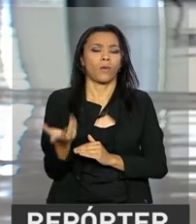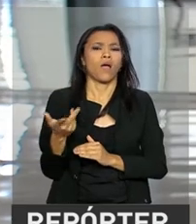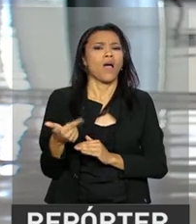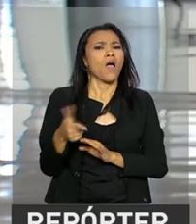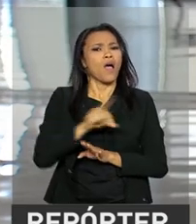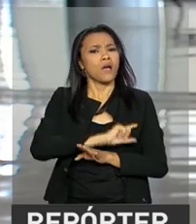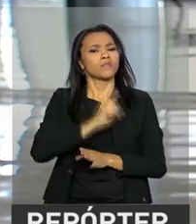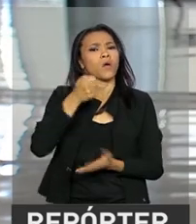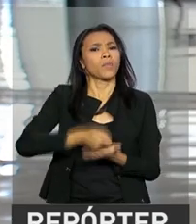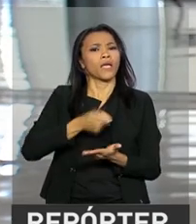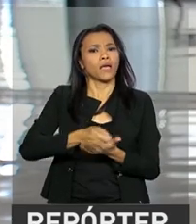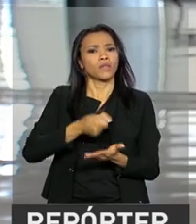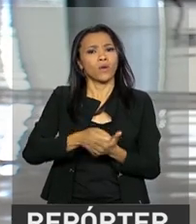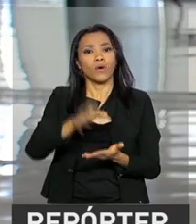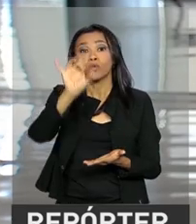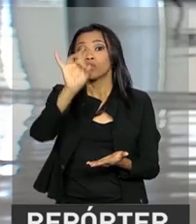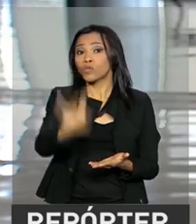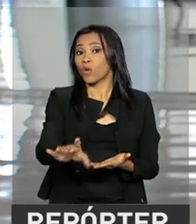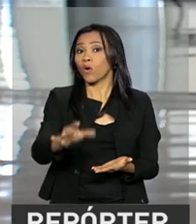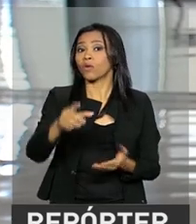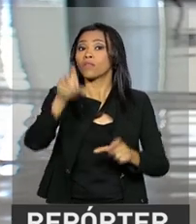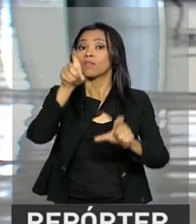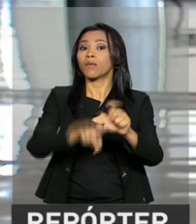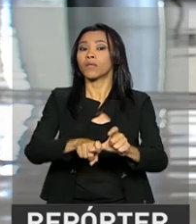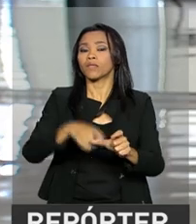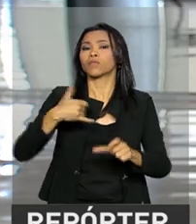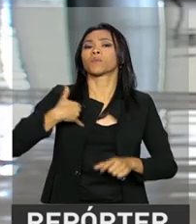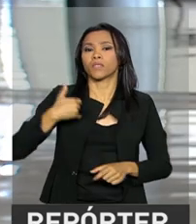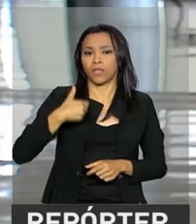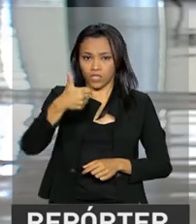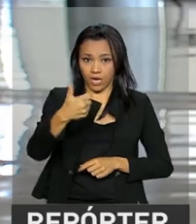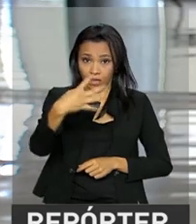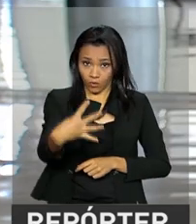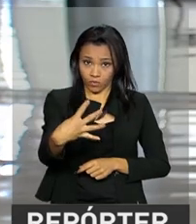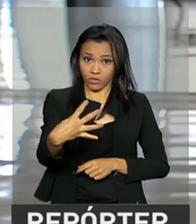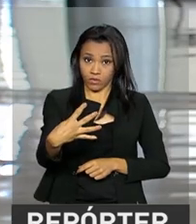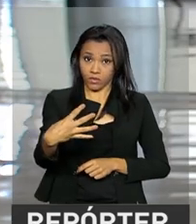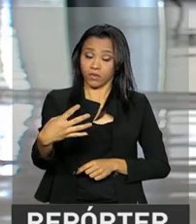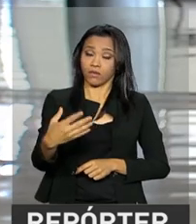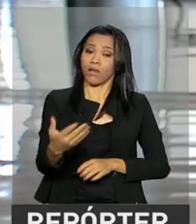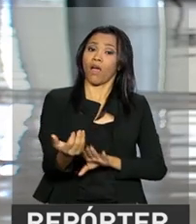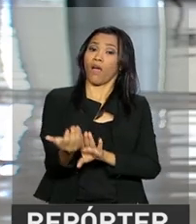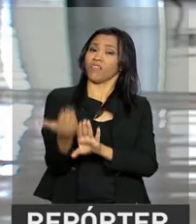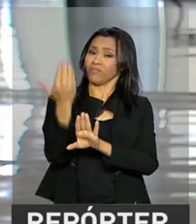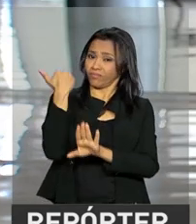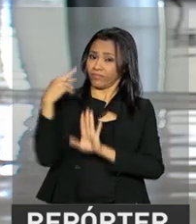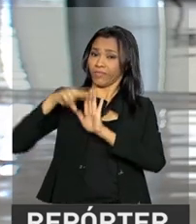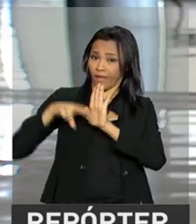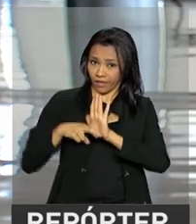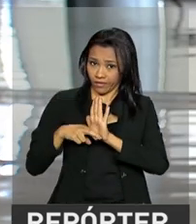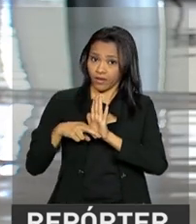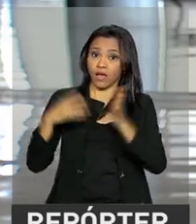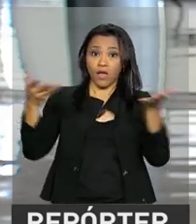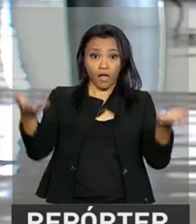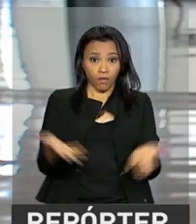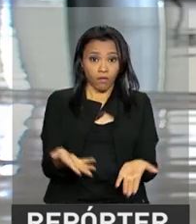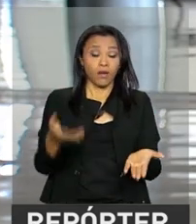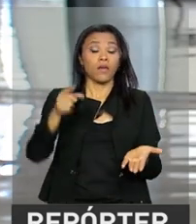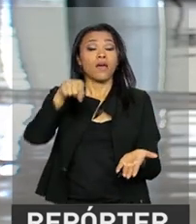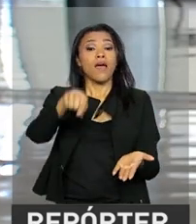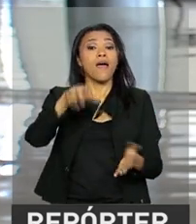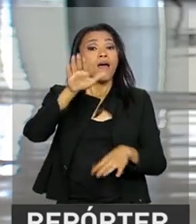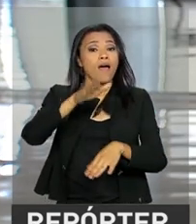obrigatoriedade valia somente para dependentes com 14 anos ou mais segundo a Receita Federal